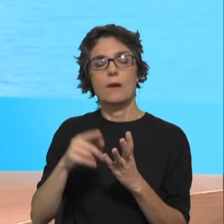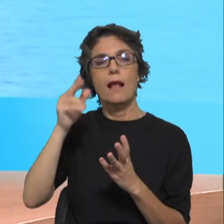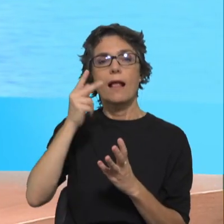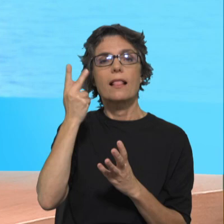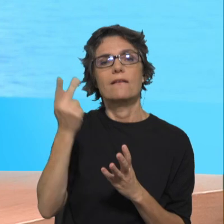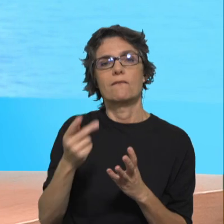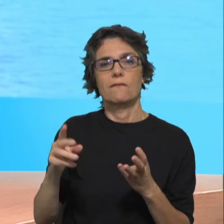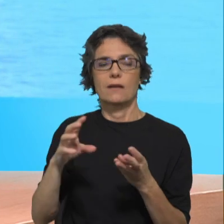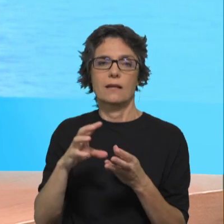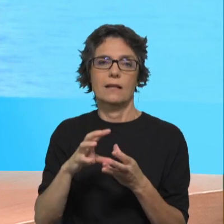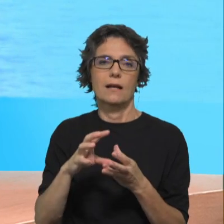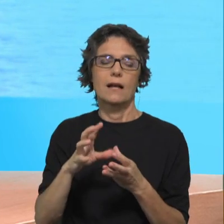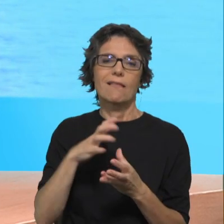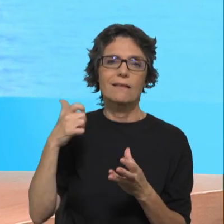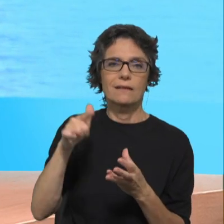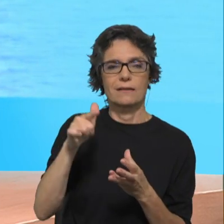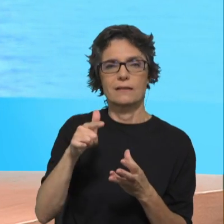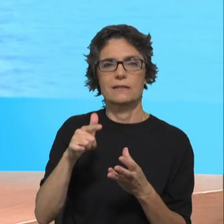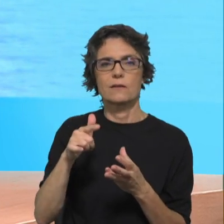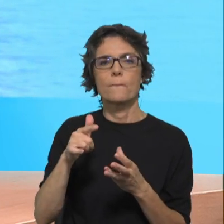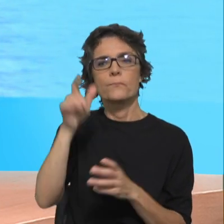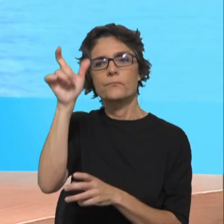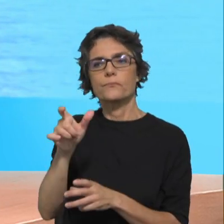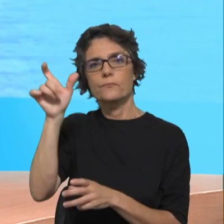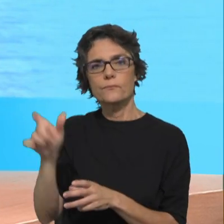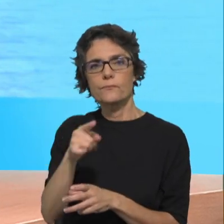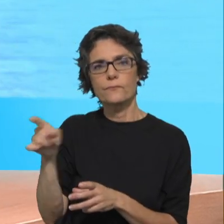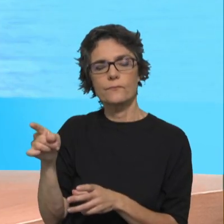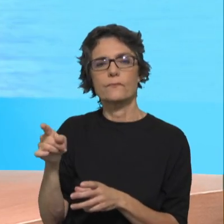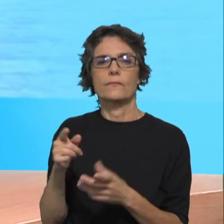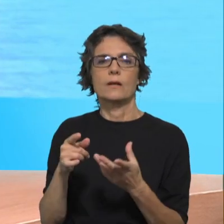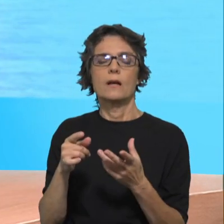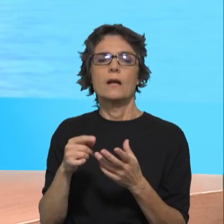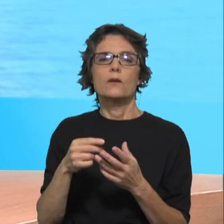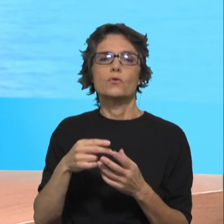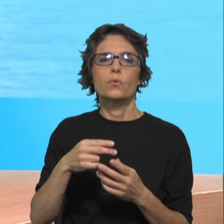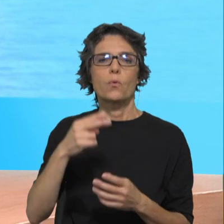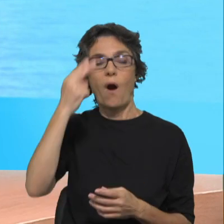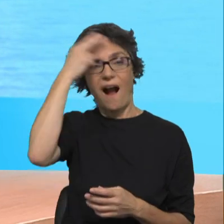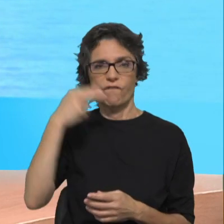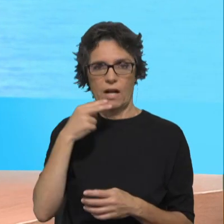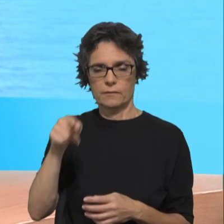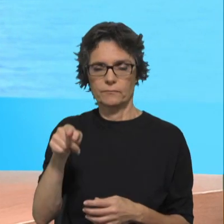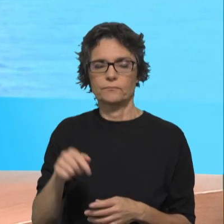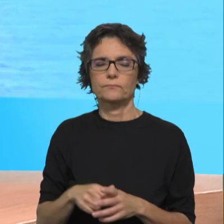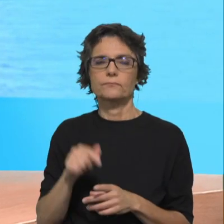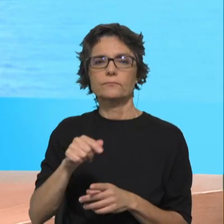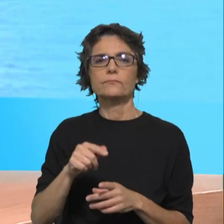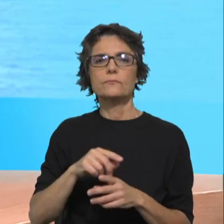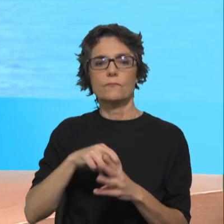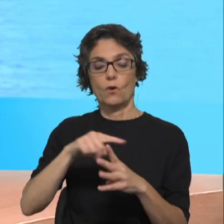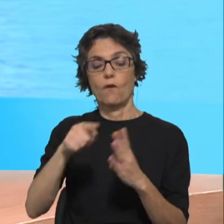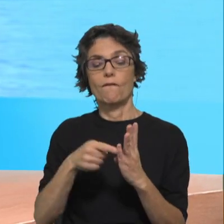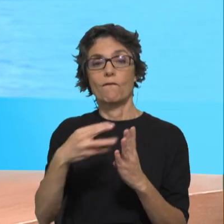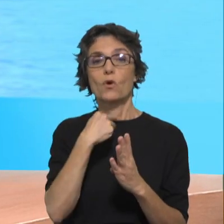aqui, postas na voz de 2 cientistas americanos do Havaí. Estas são as 4 vozes que se escutam